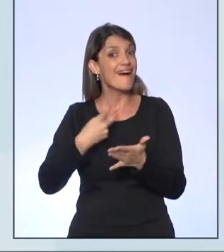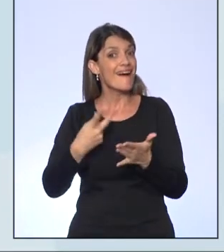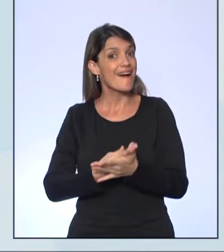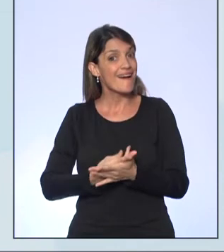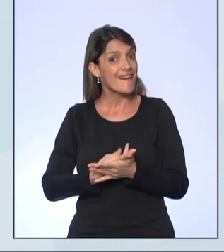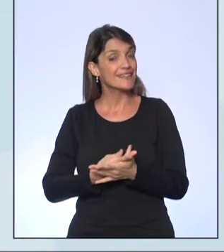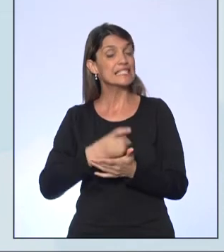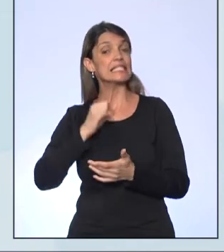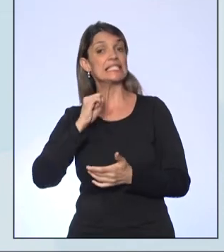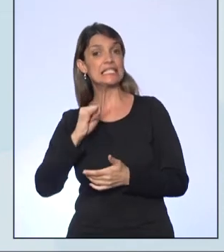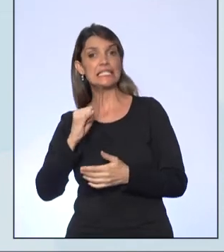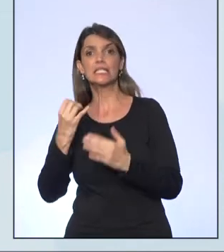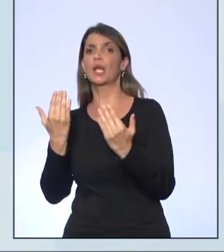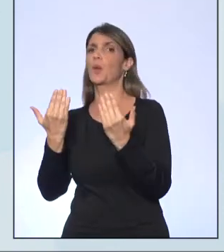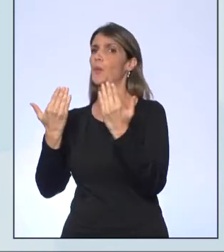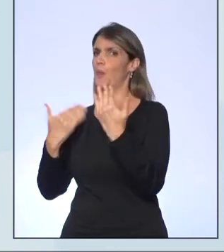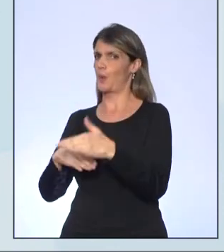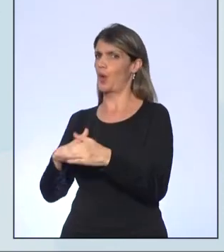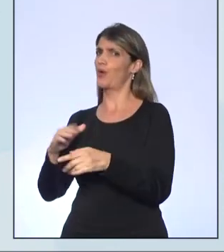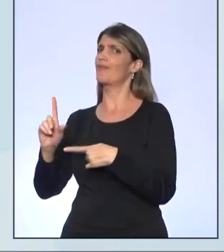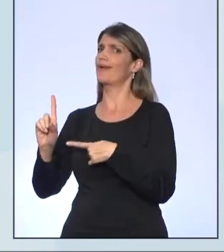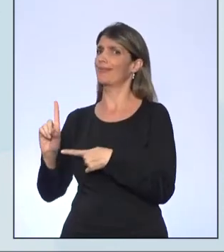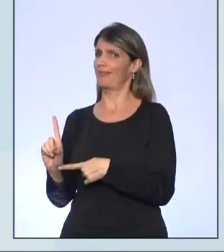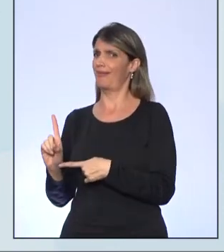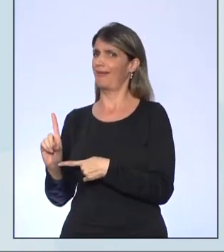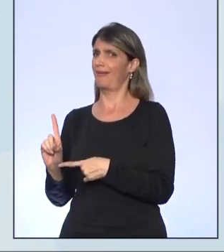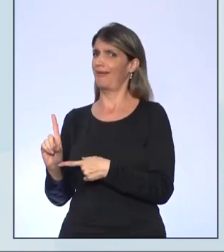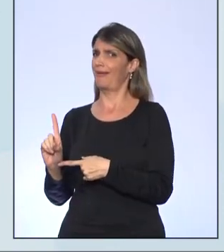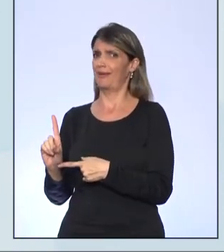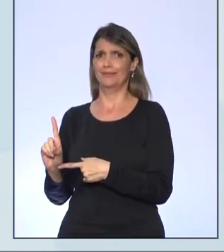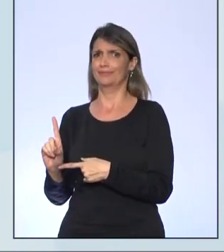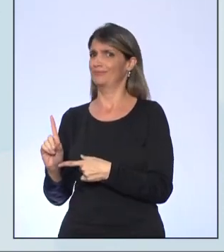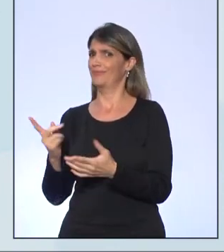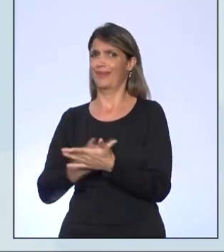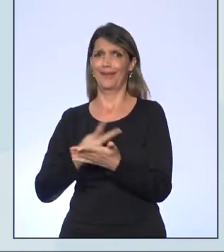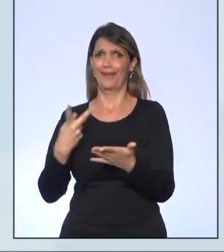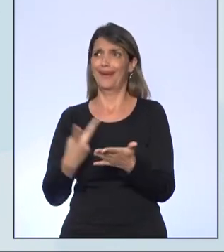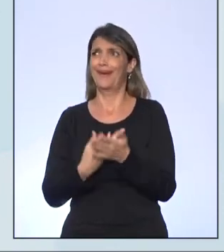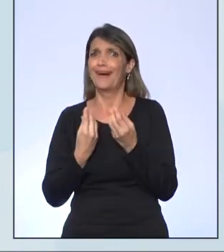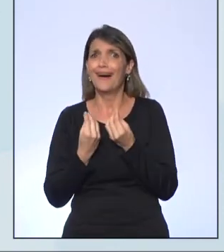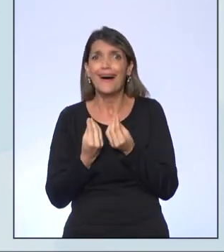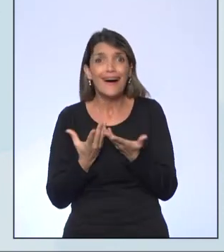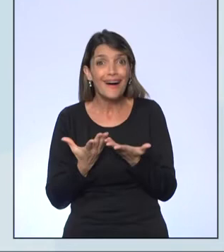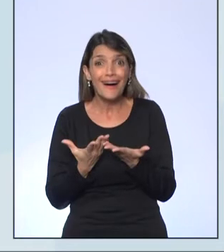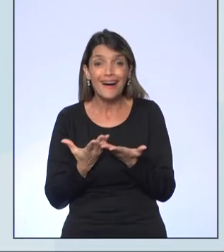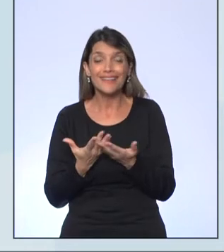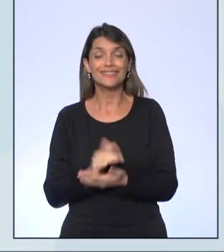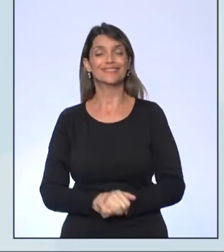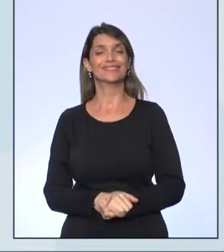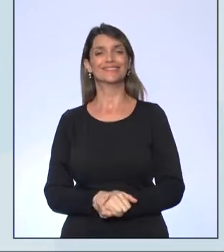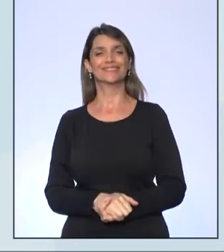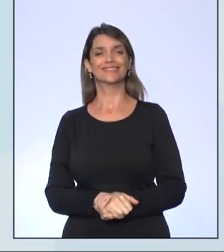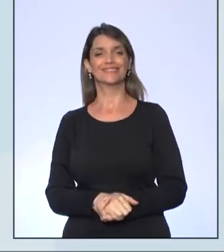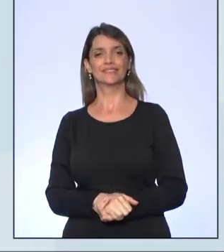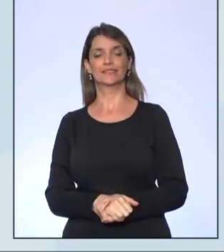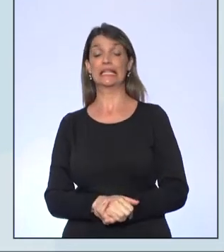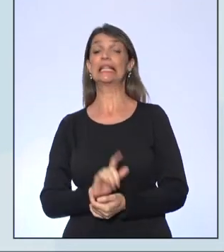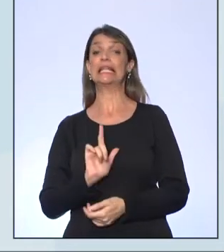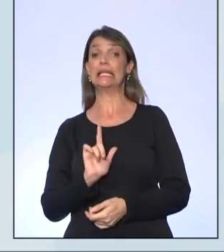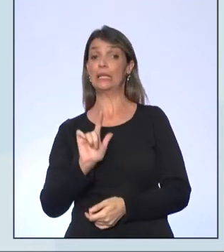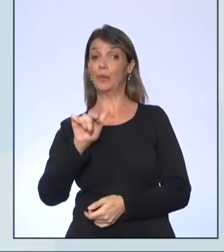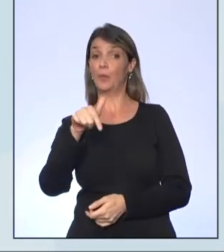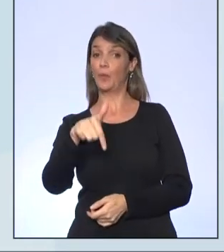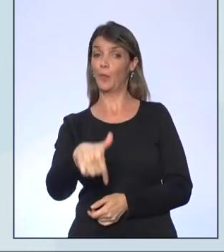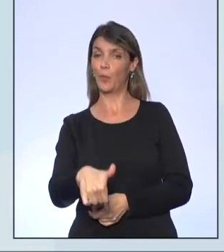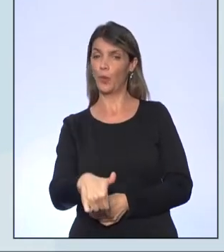Então, se fosse uma prova, quem colocou o D teria acertado? Não. Não, né? Tente outra vez. Então, ali, depois,